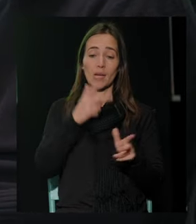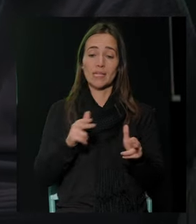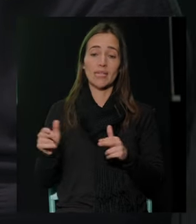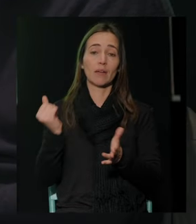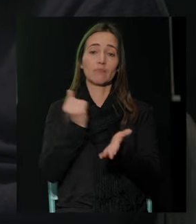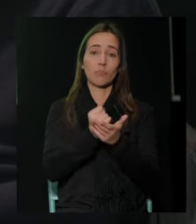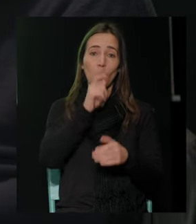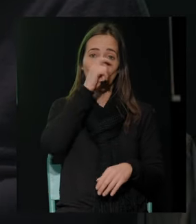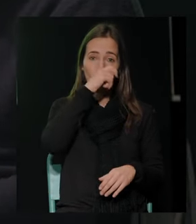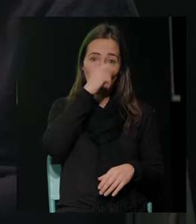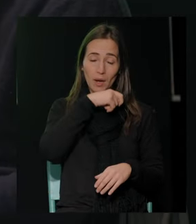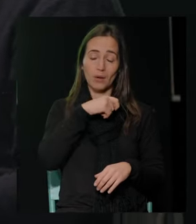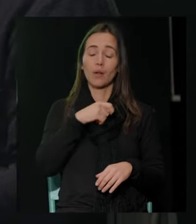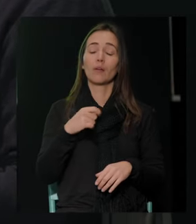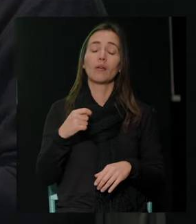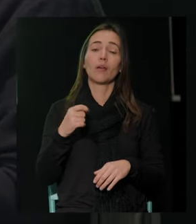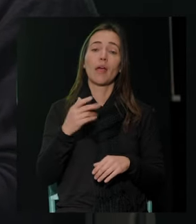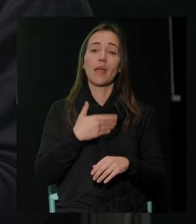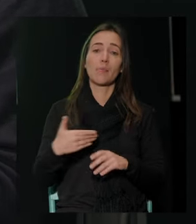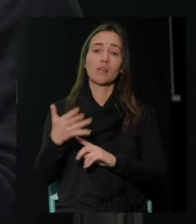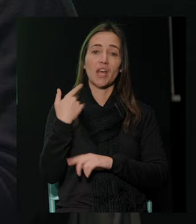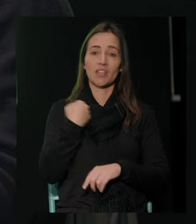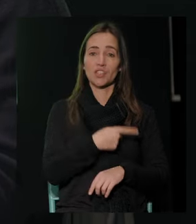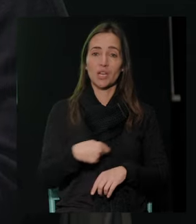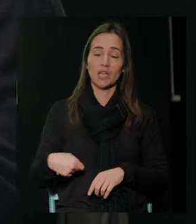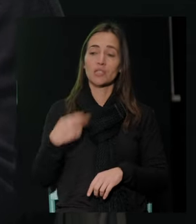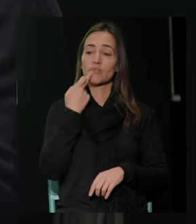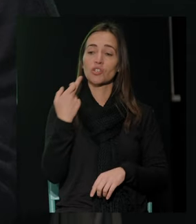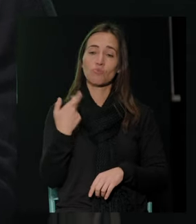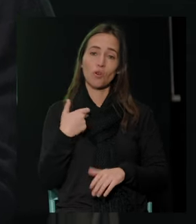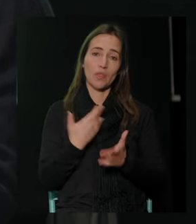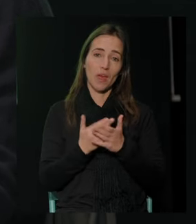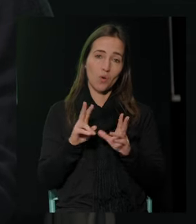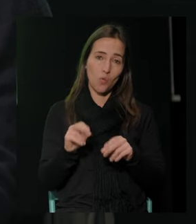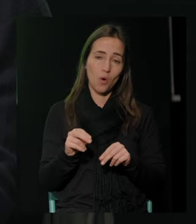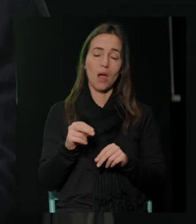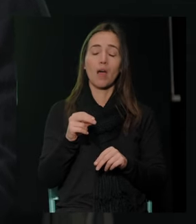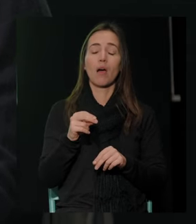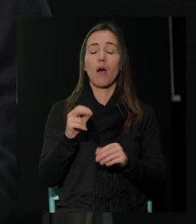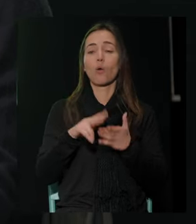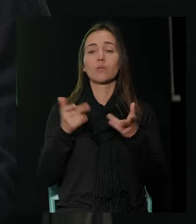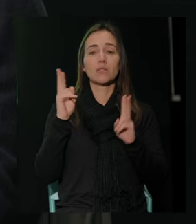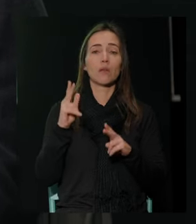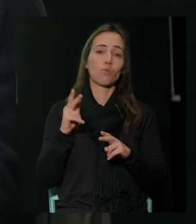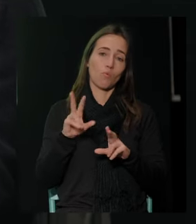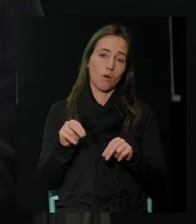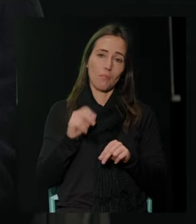tivemos autorização, nem nunca tivemos resposta da embaixada chinesa para poder filmar nesses sítios. Portanto,